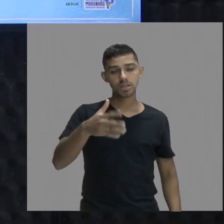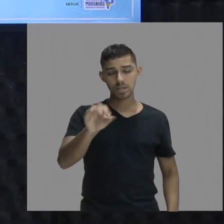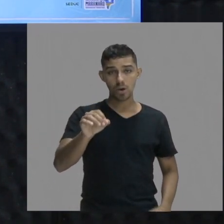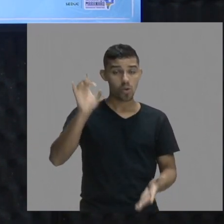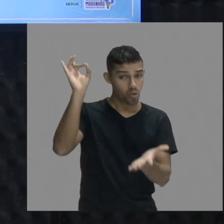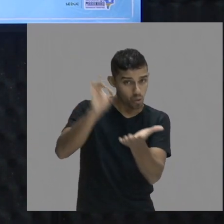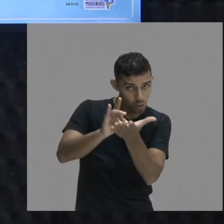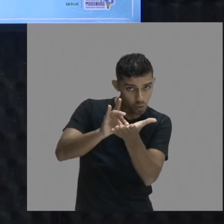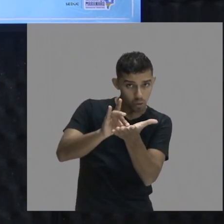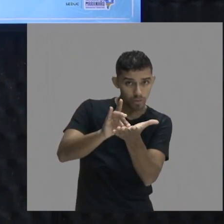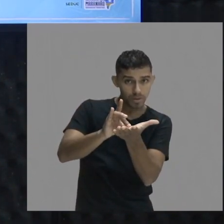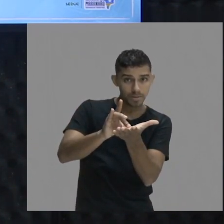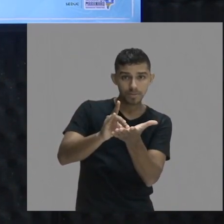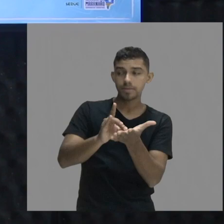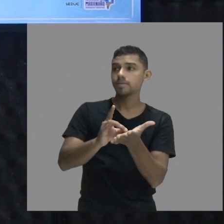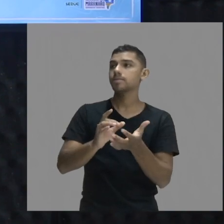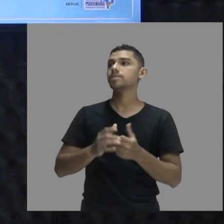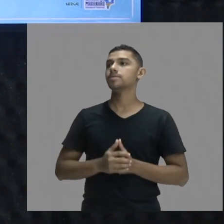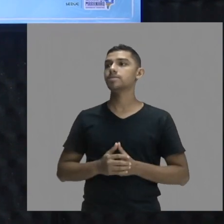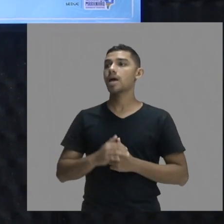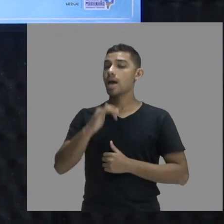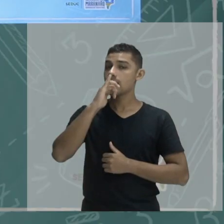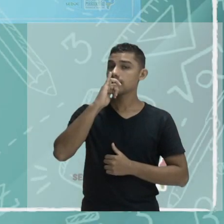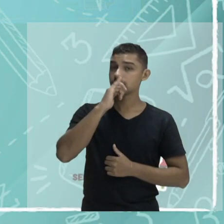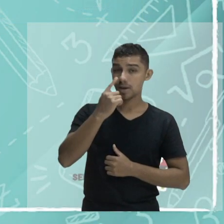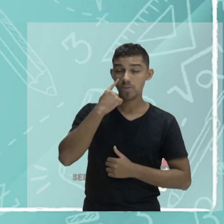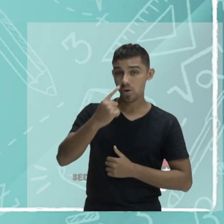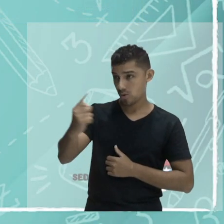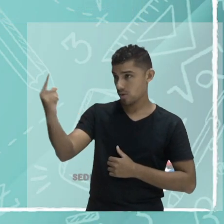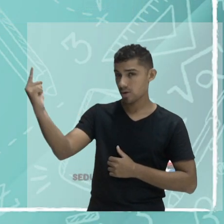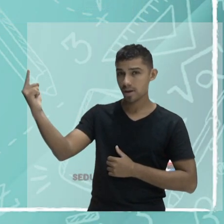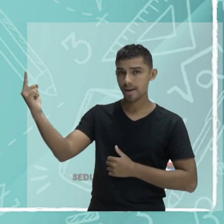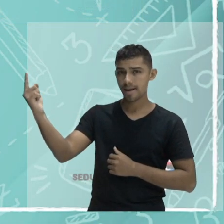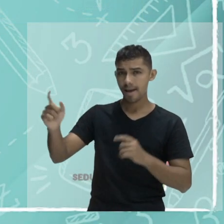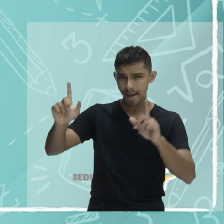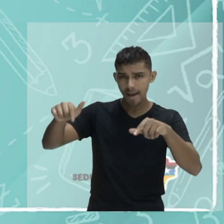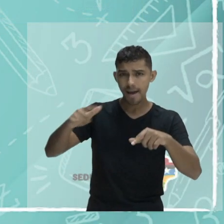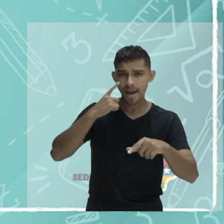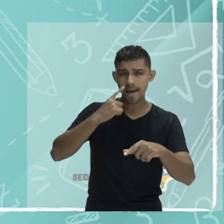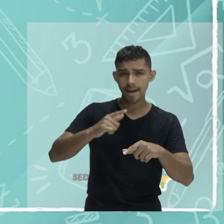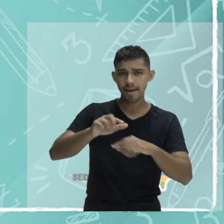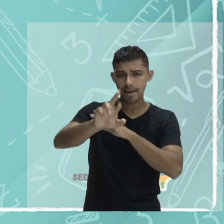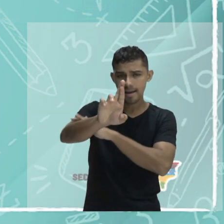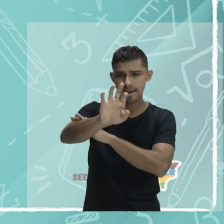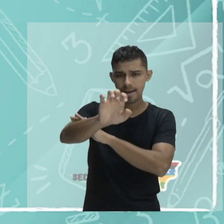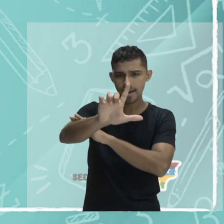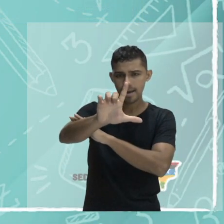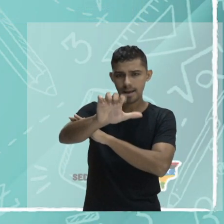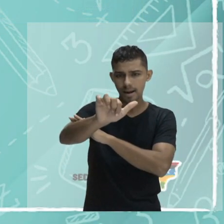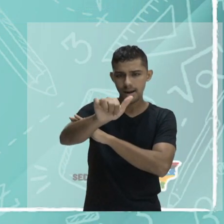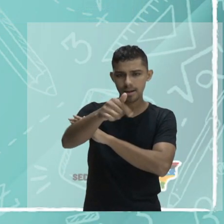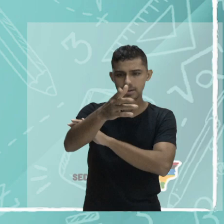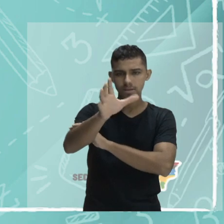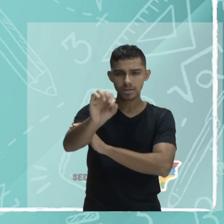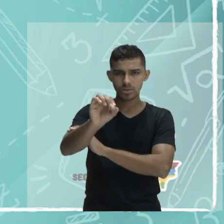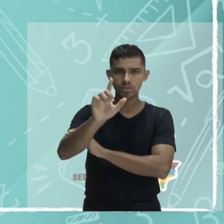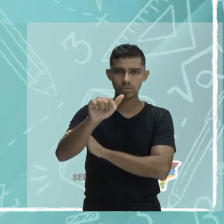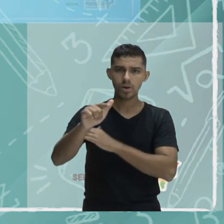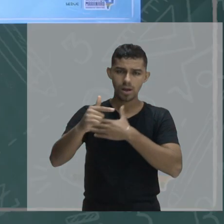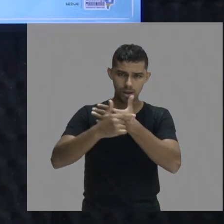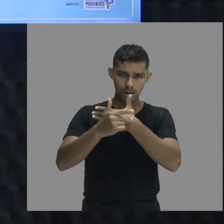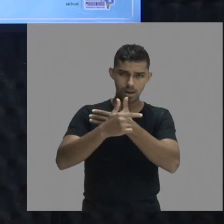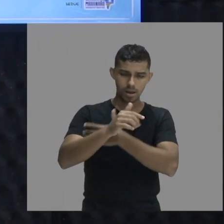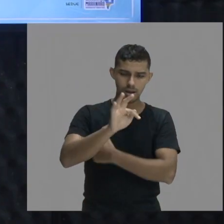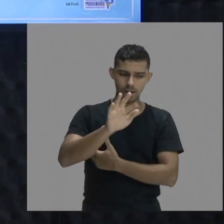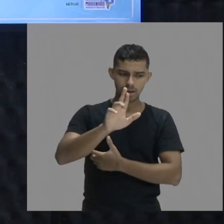Tá? Mais um exemplo aí, galera. É função essa relação aqui? Olha, perceba o seguinte. Pessoal, aqui, o que